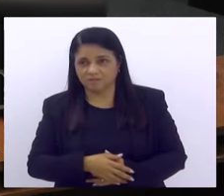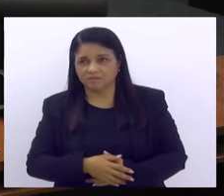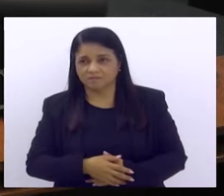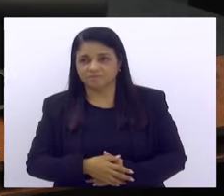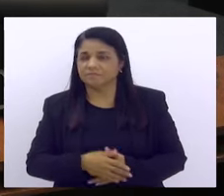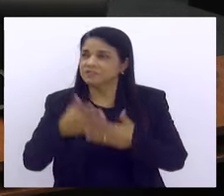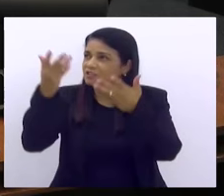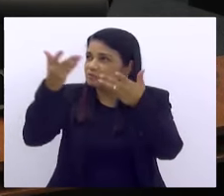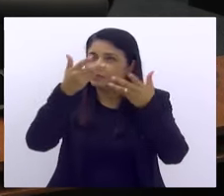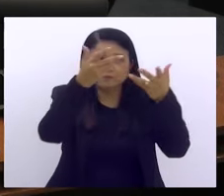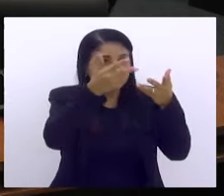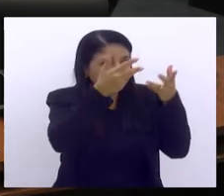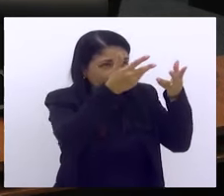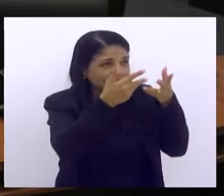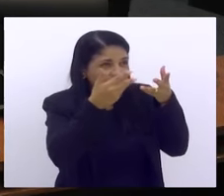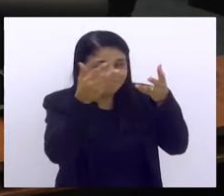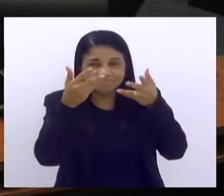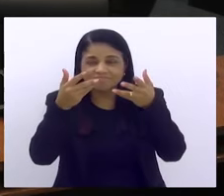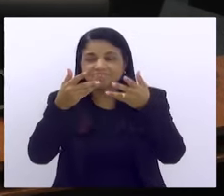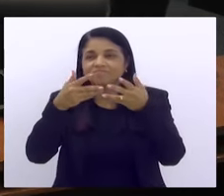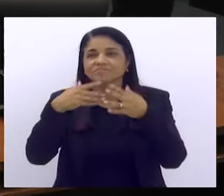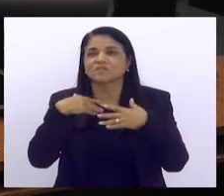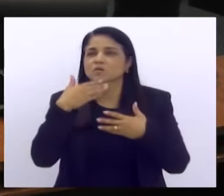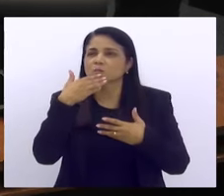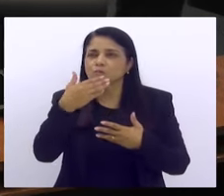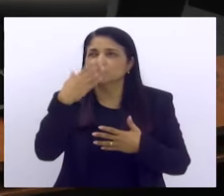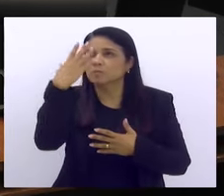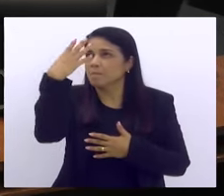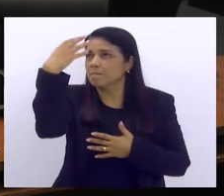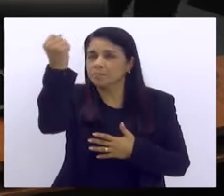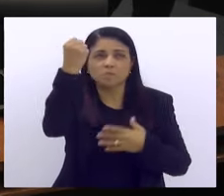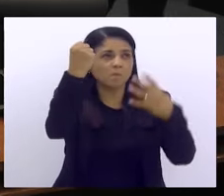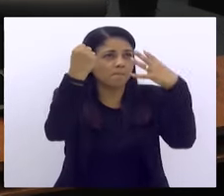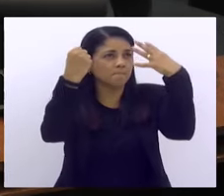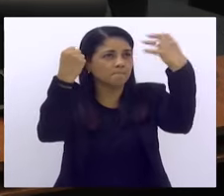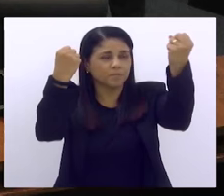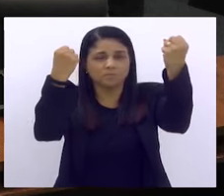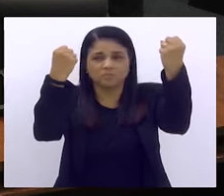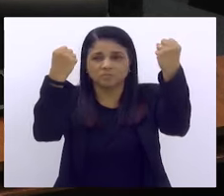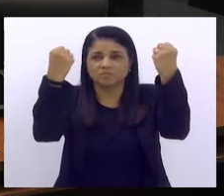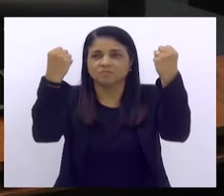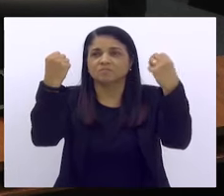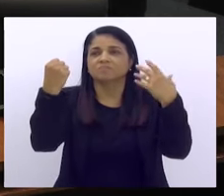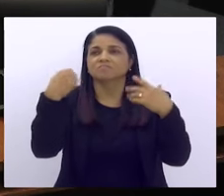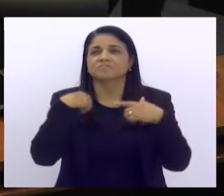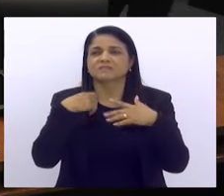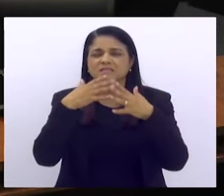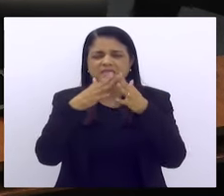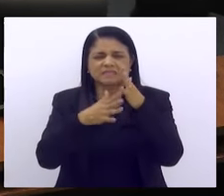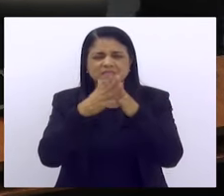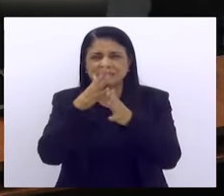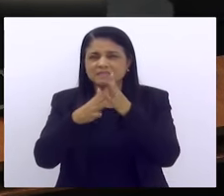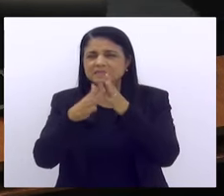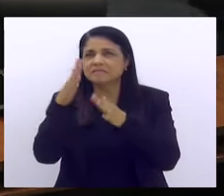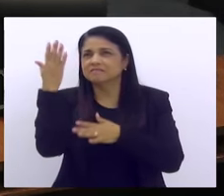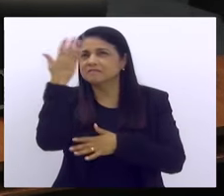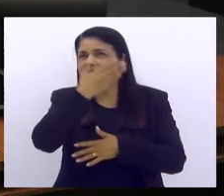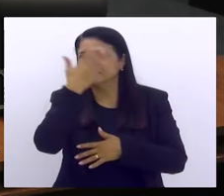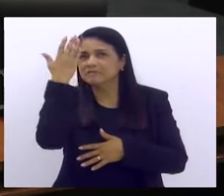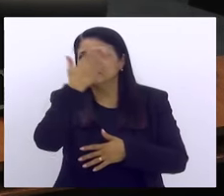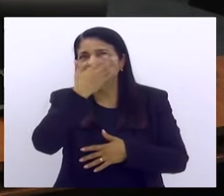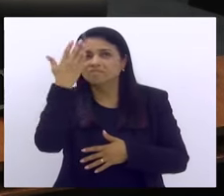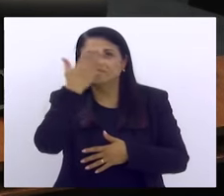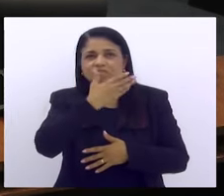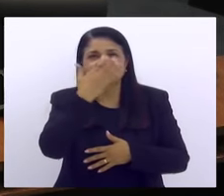Sejam muito bem-vindos e pediria que apagassem esses refletores, porque atrapalha a gente